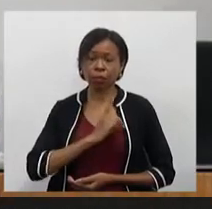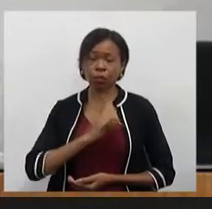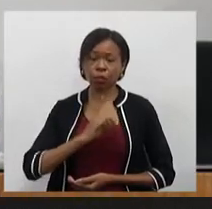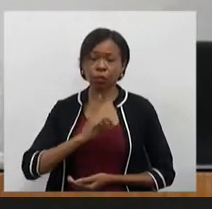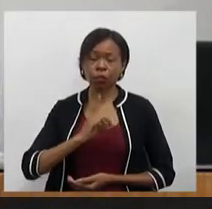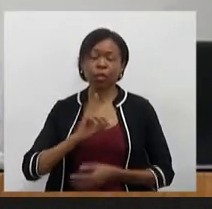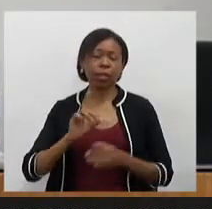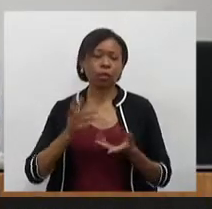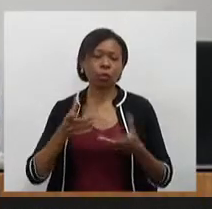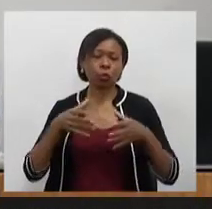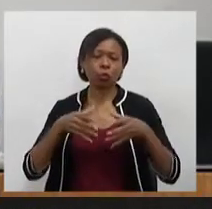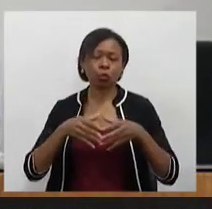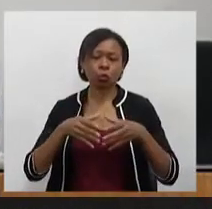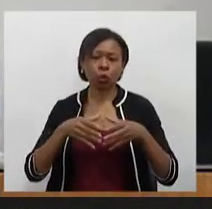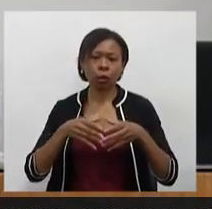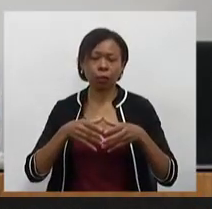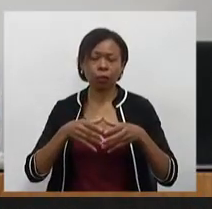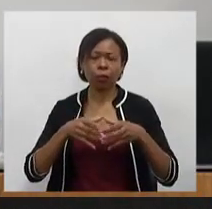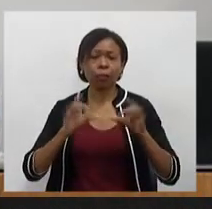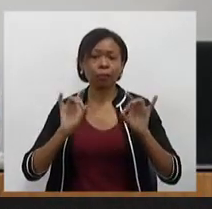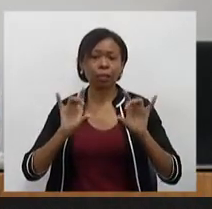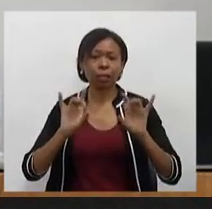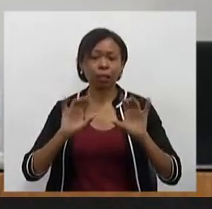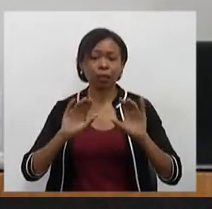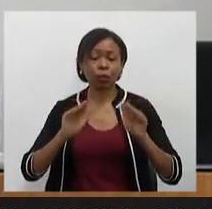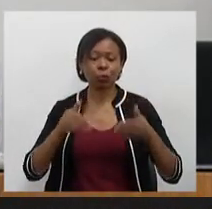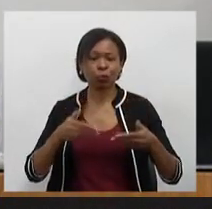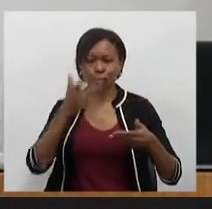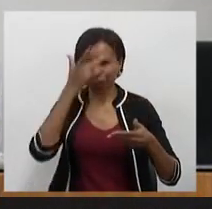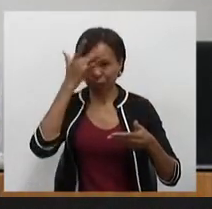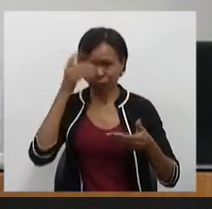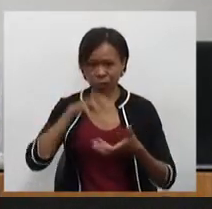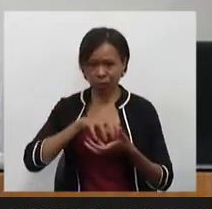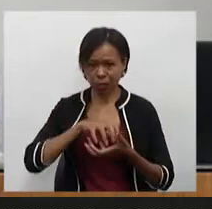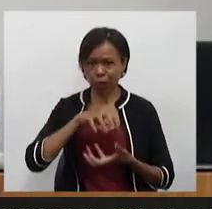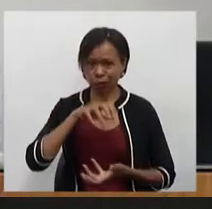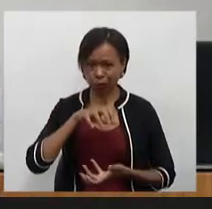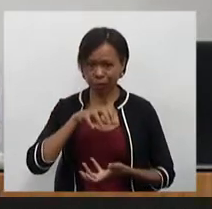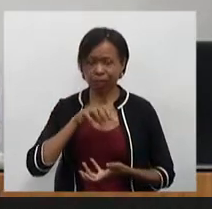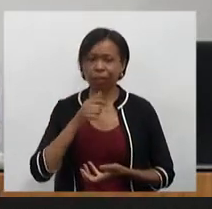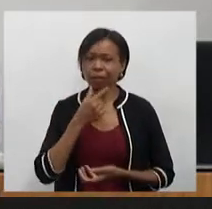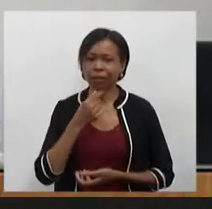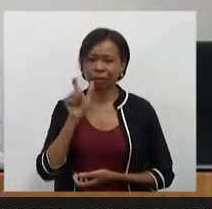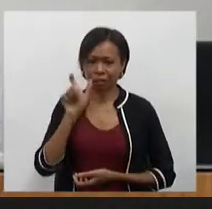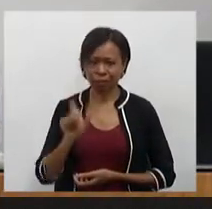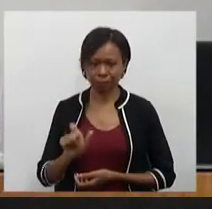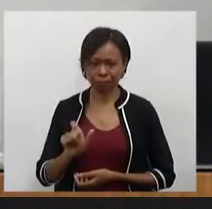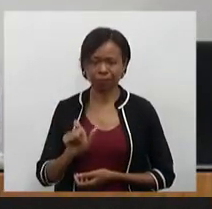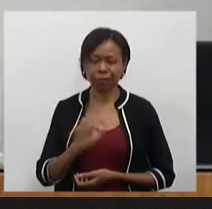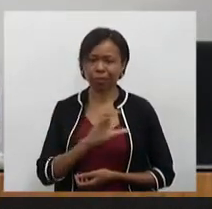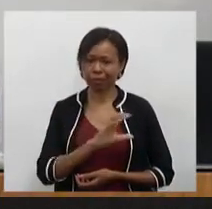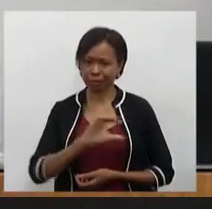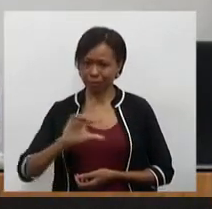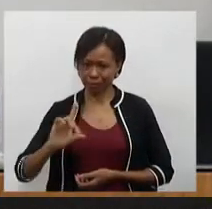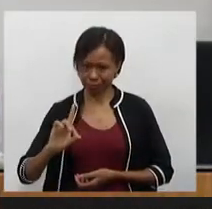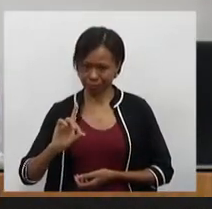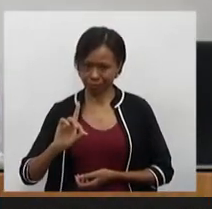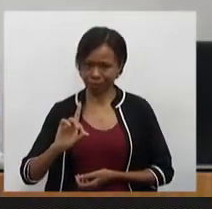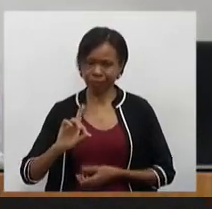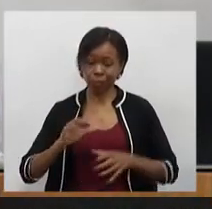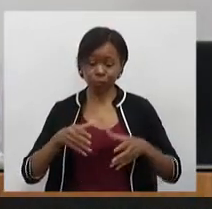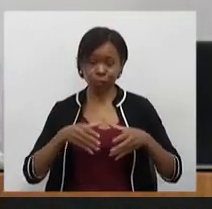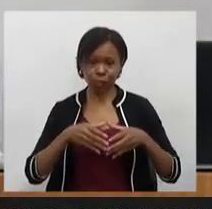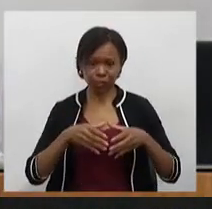com Deficiência. O Estevão é defensor público, coordenador, então, dessa Defensoria Especializada. 5 minutos, Estevão.